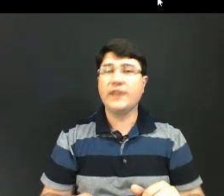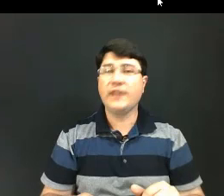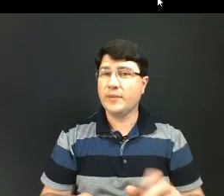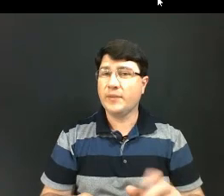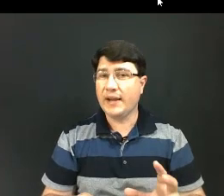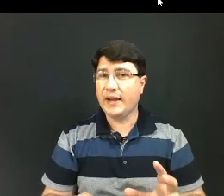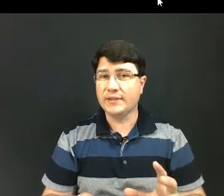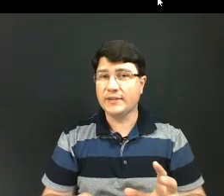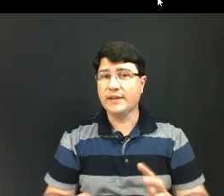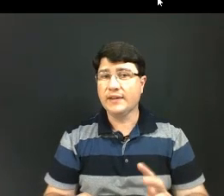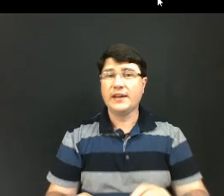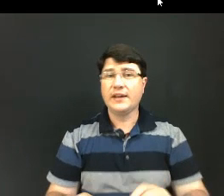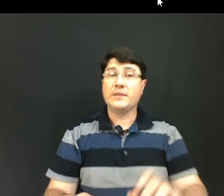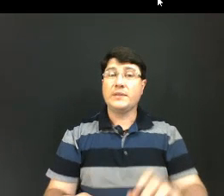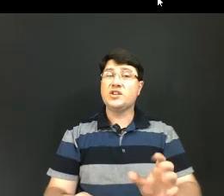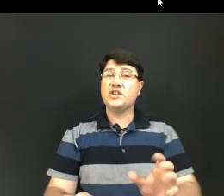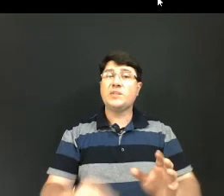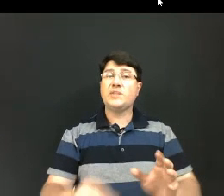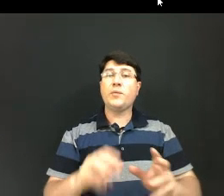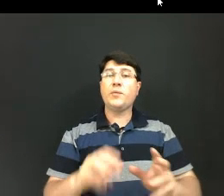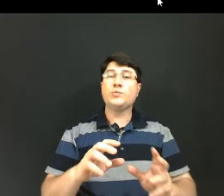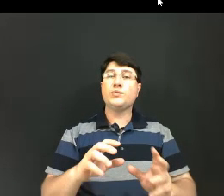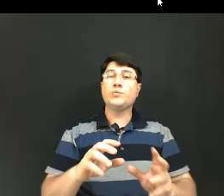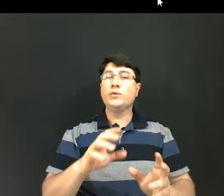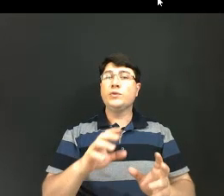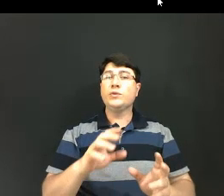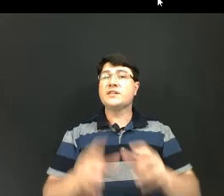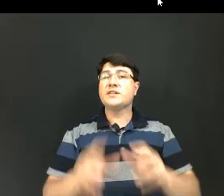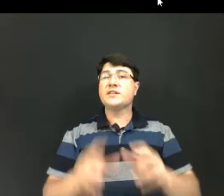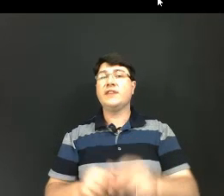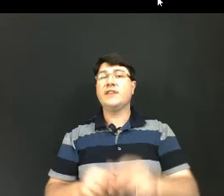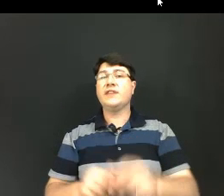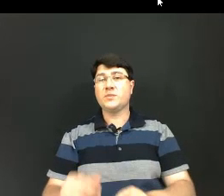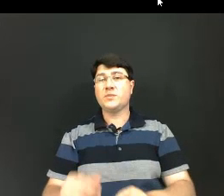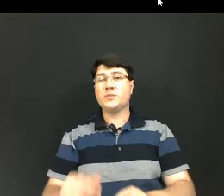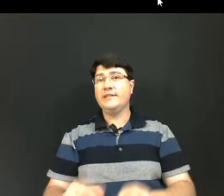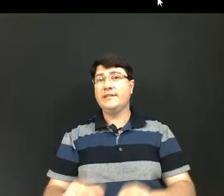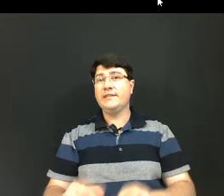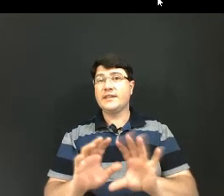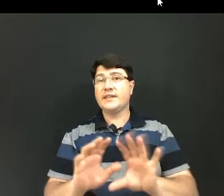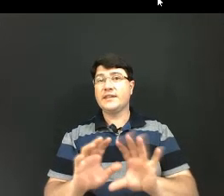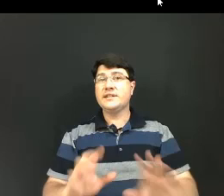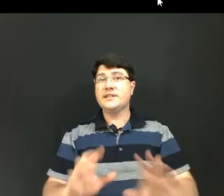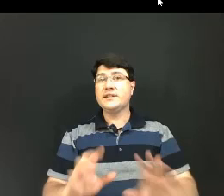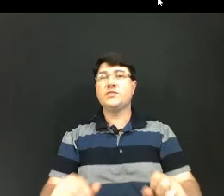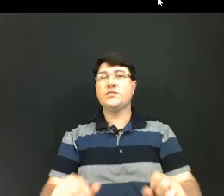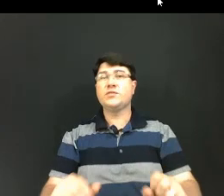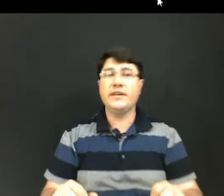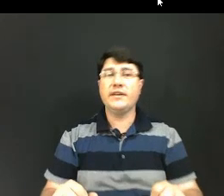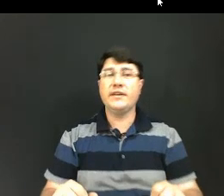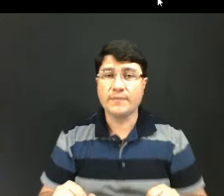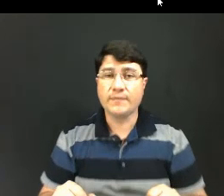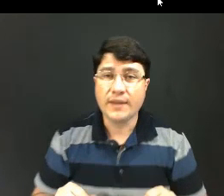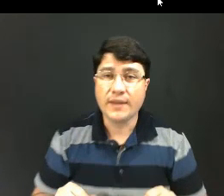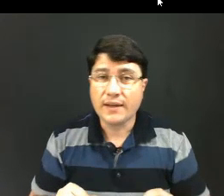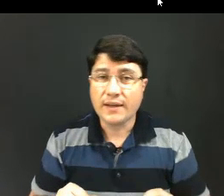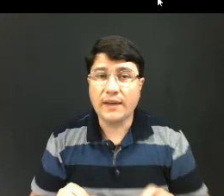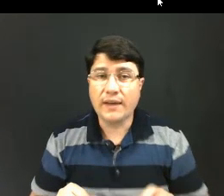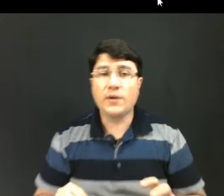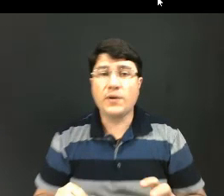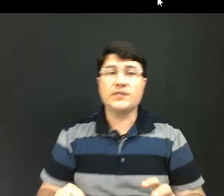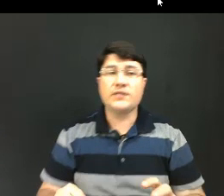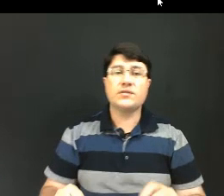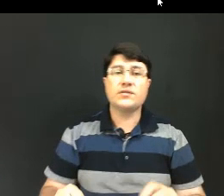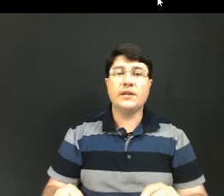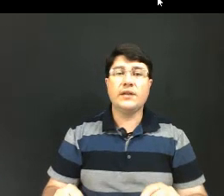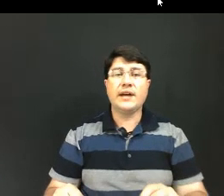mudando o significado da palavra, né? Mas a gente também pode mudar o significado das palavras sem utilização de morfemas.